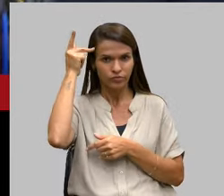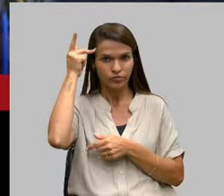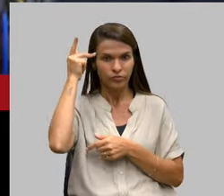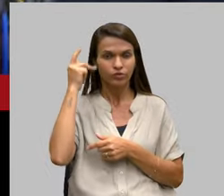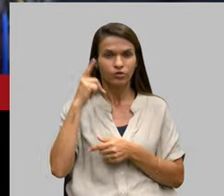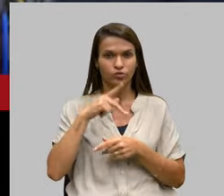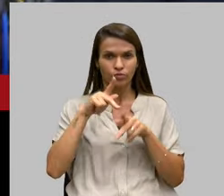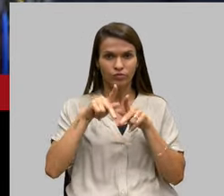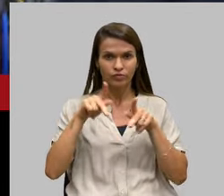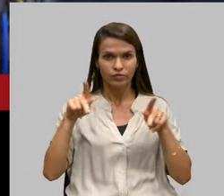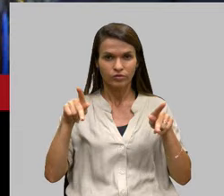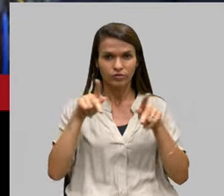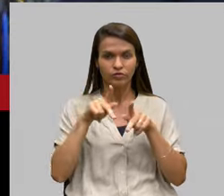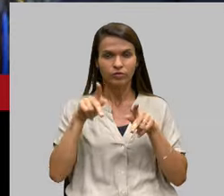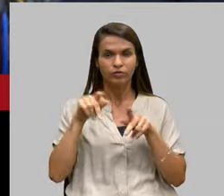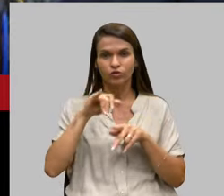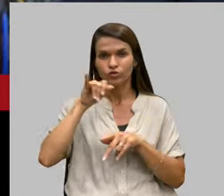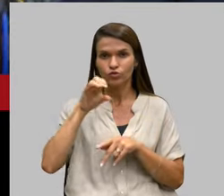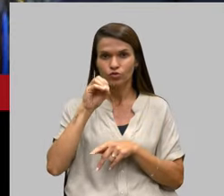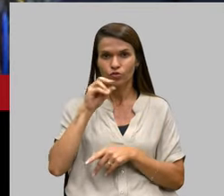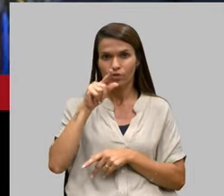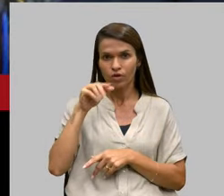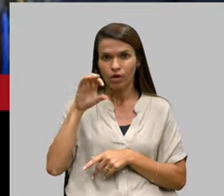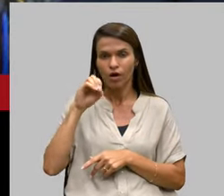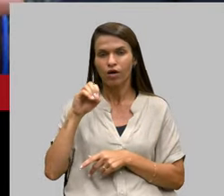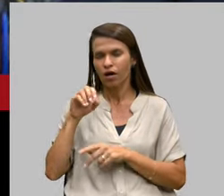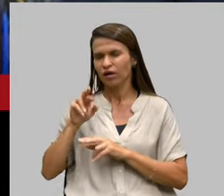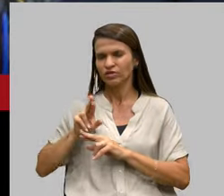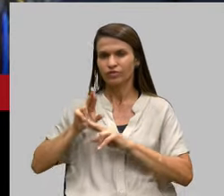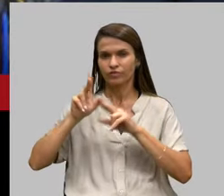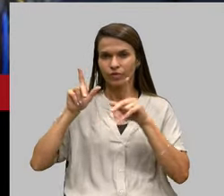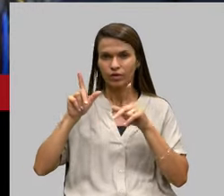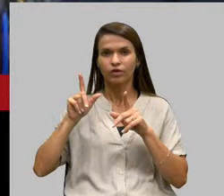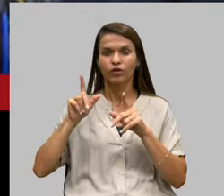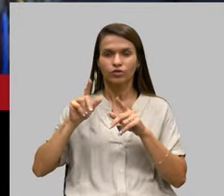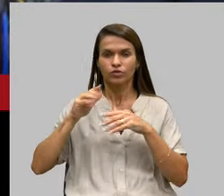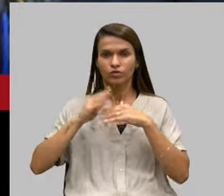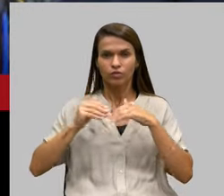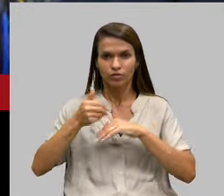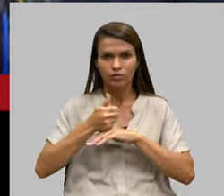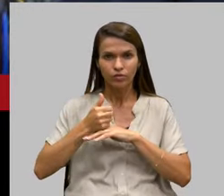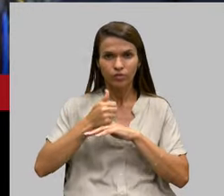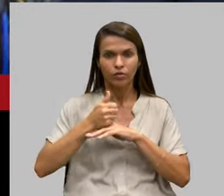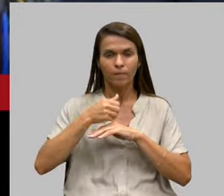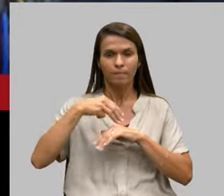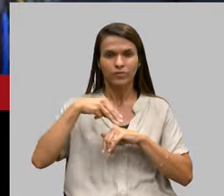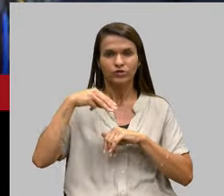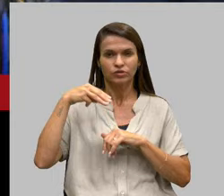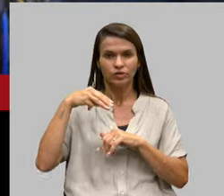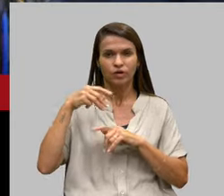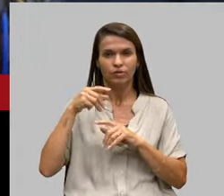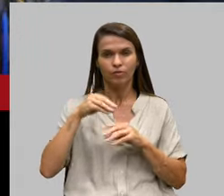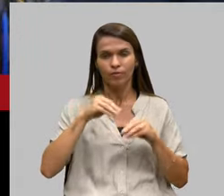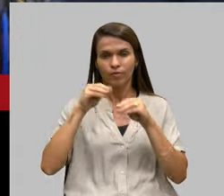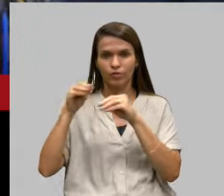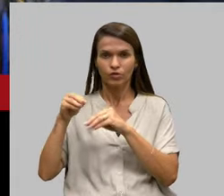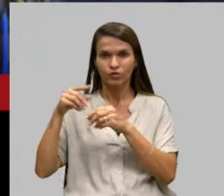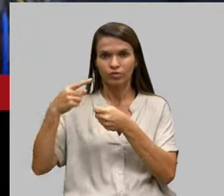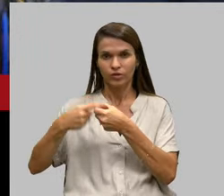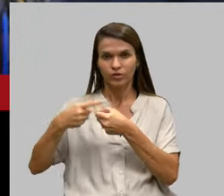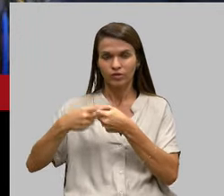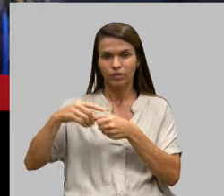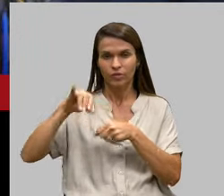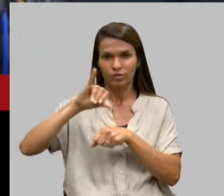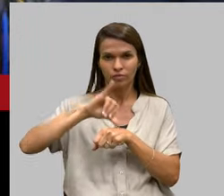professores né João no Estado de São Paulo é diferente assim a carreira do magistério geralmente sai do estado e vai pro município paraa capital pros